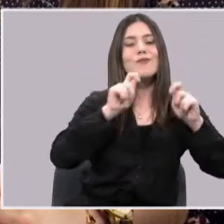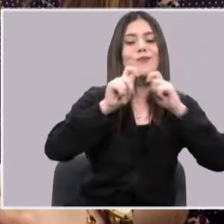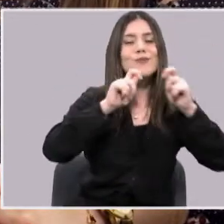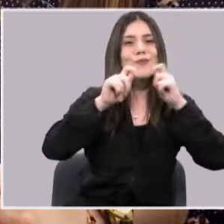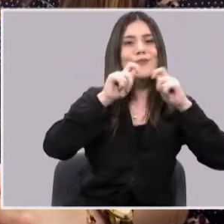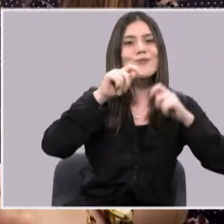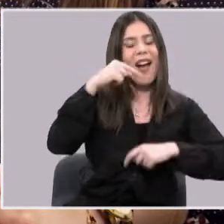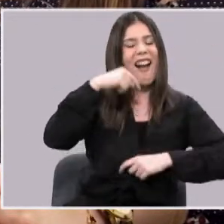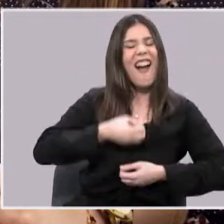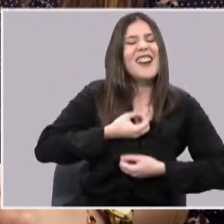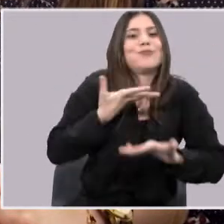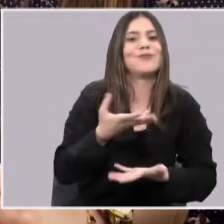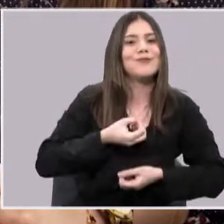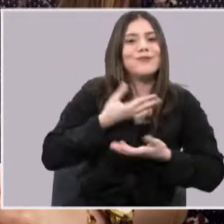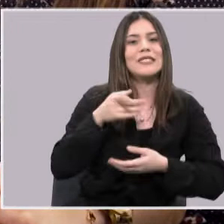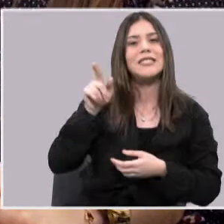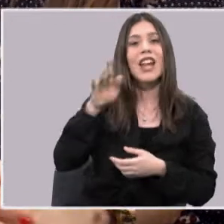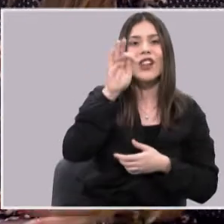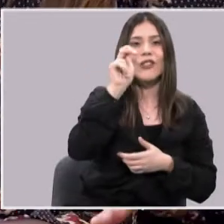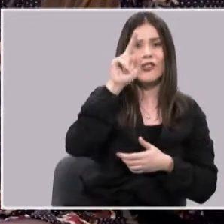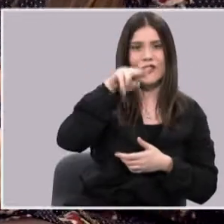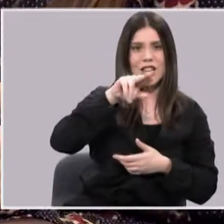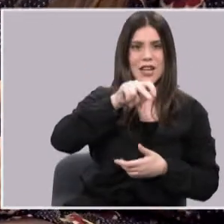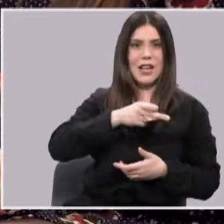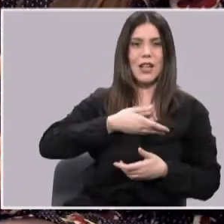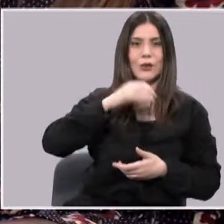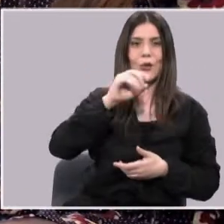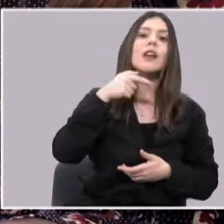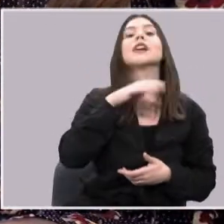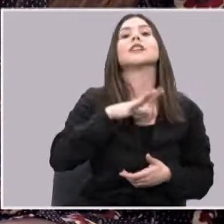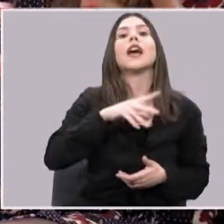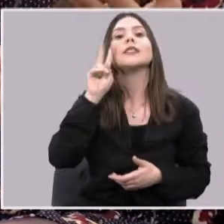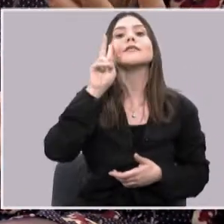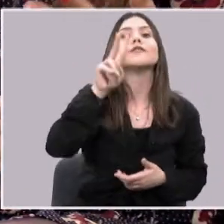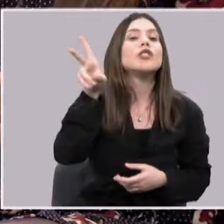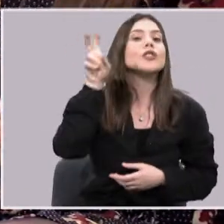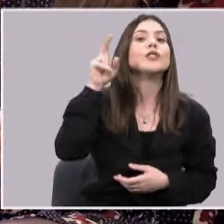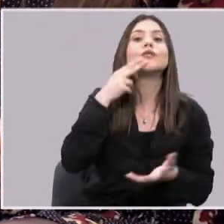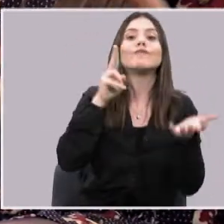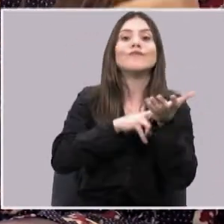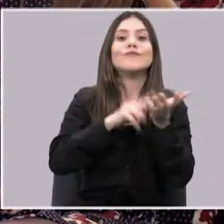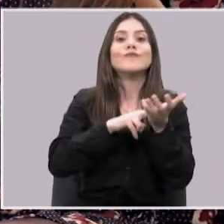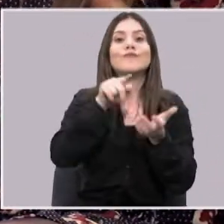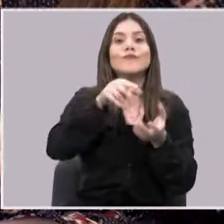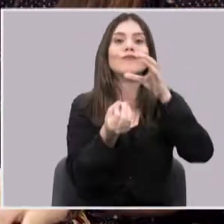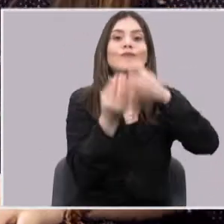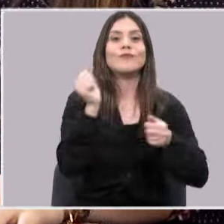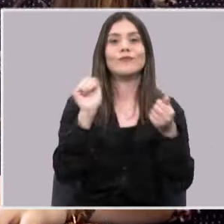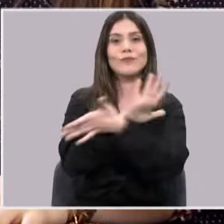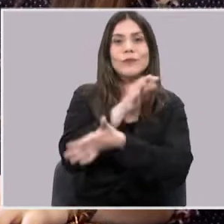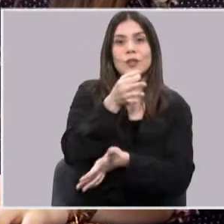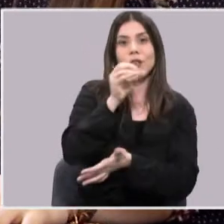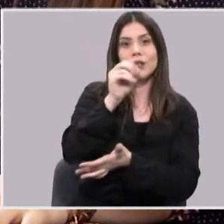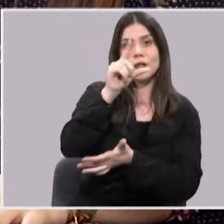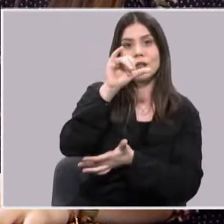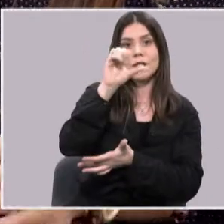ESCS, mas o jornalismo falou mais alto. Fernando Esteves quer, acima de tudo, que se veja e que se ouça a verdade. Foi por isso